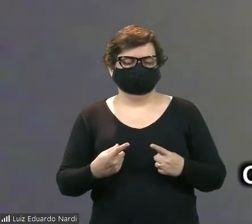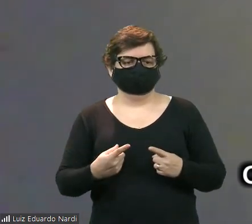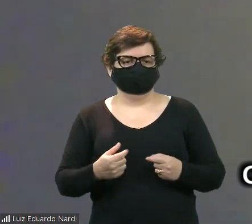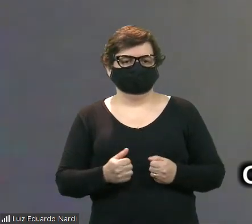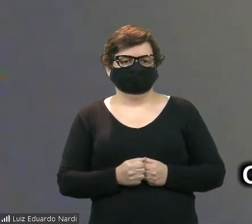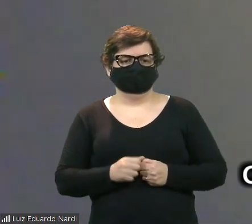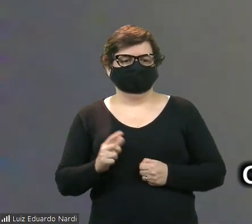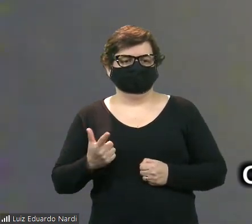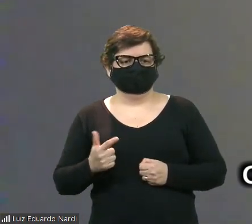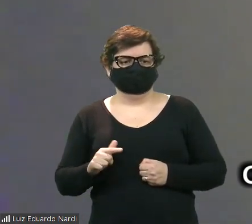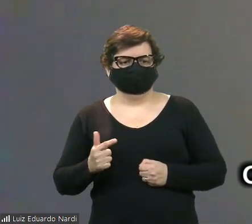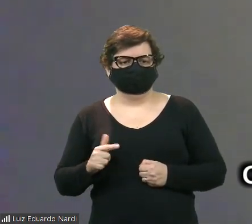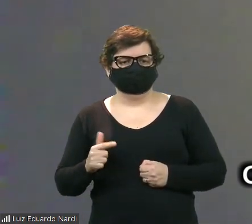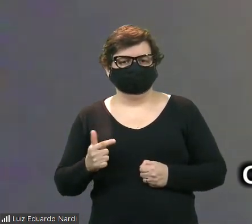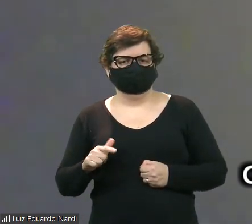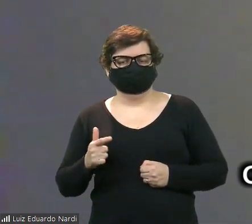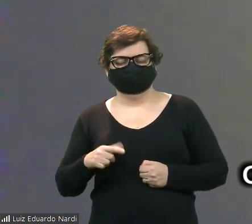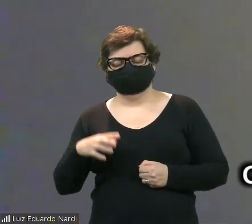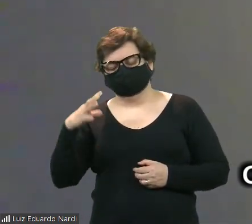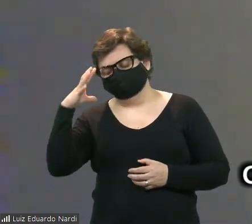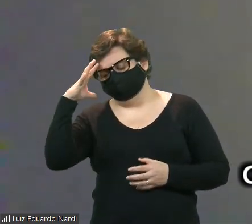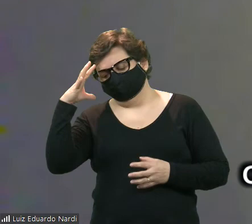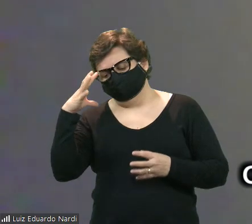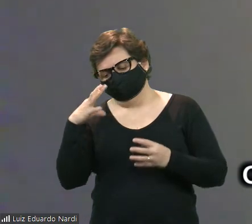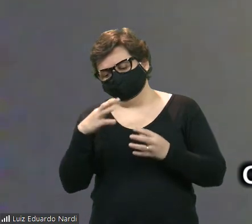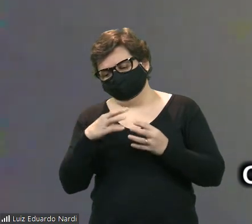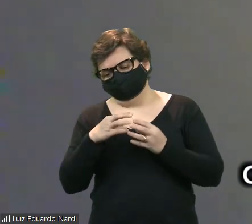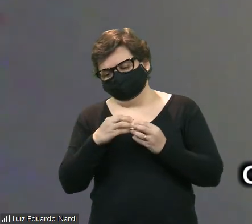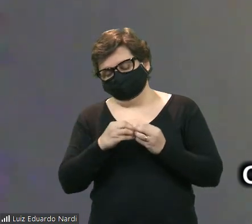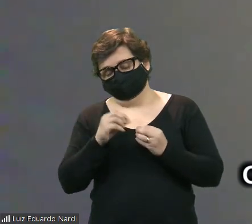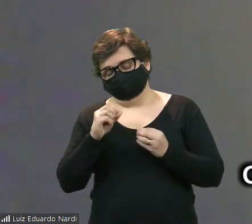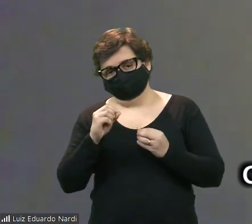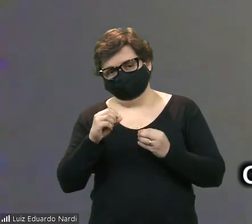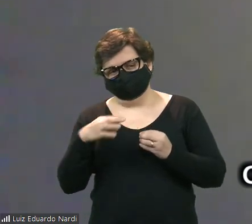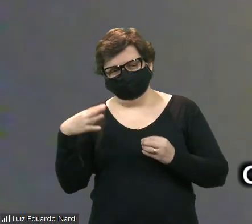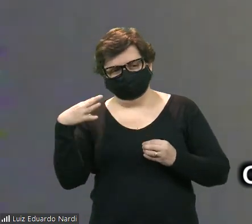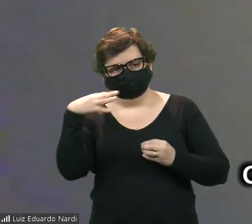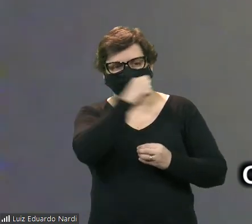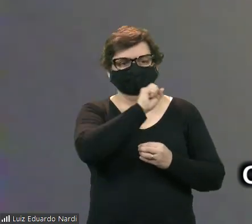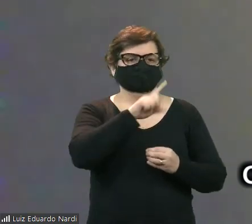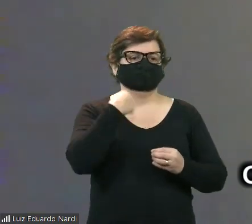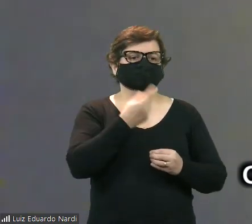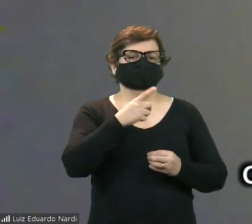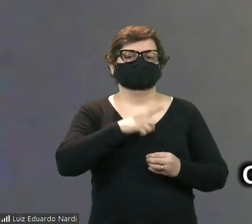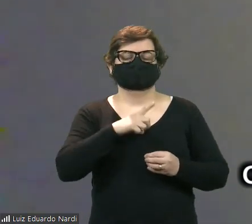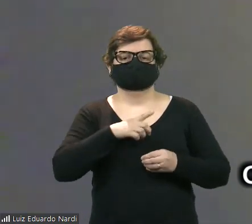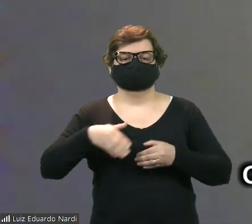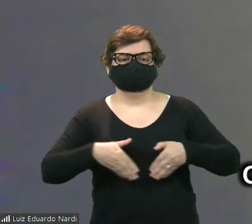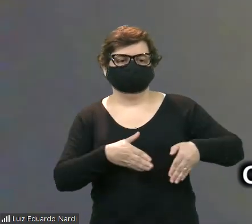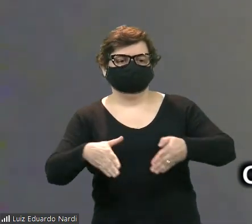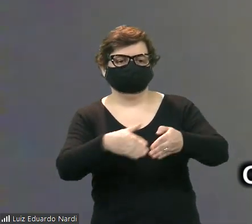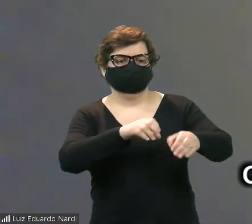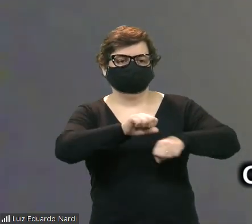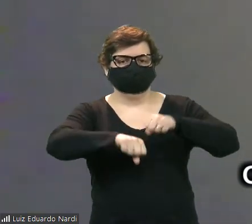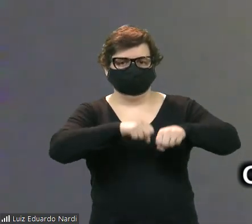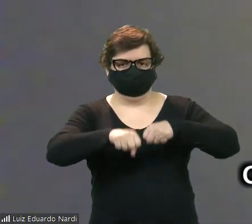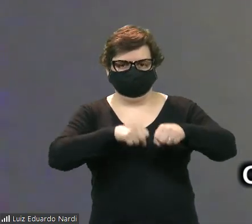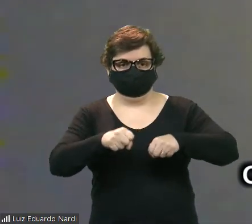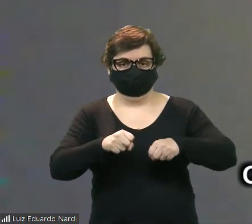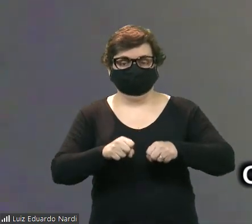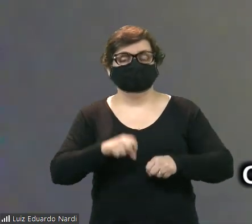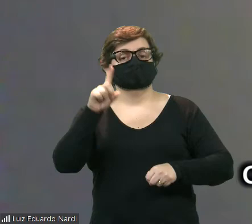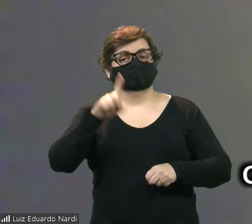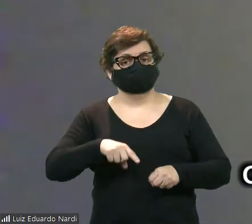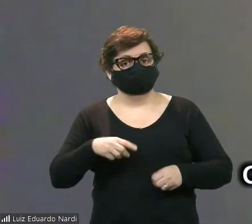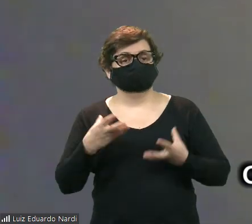assim a compreensão de que da noite para o dia nós teremos uma ciclovia. É claro, é